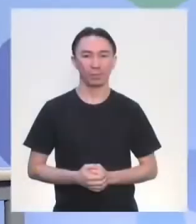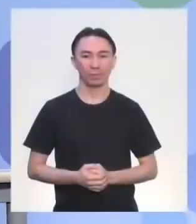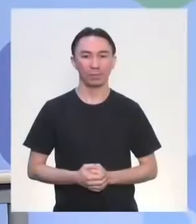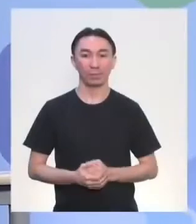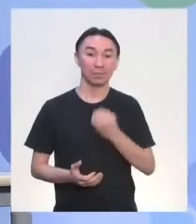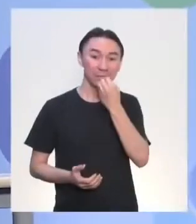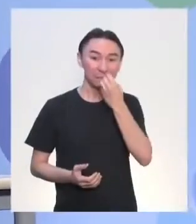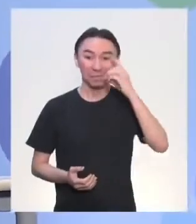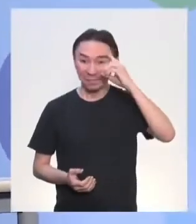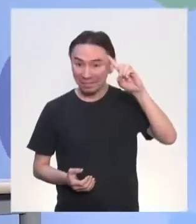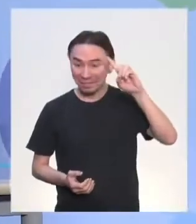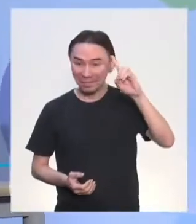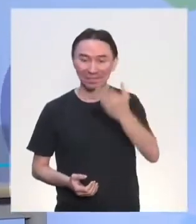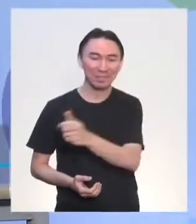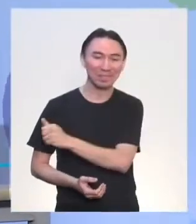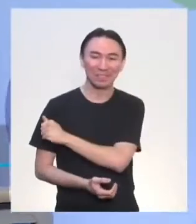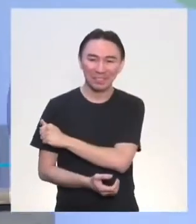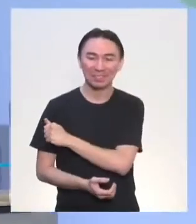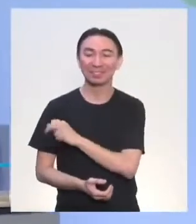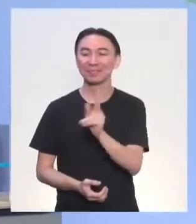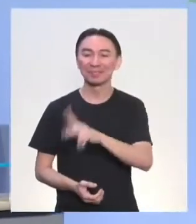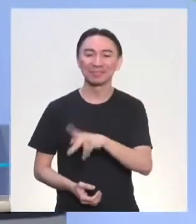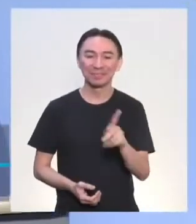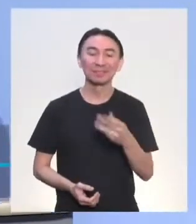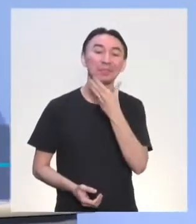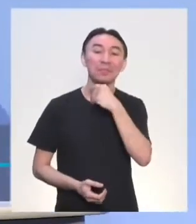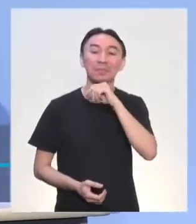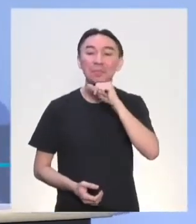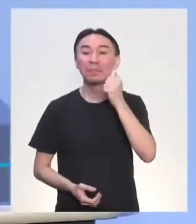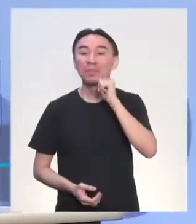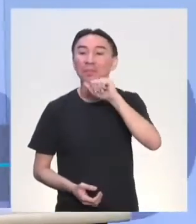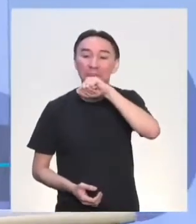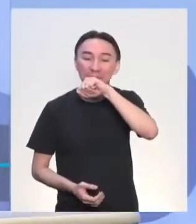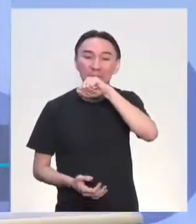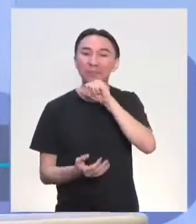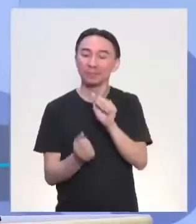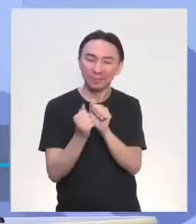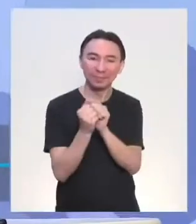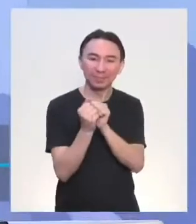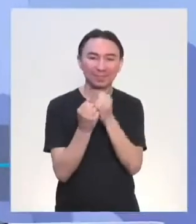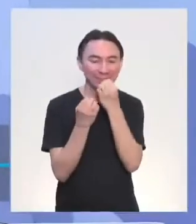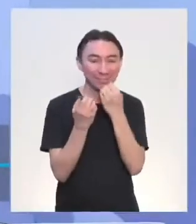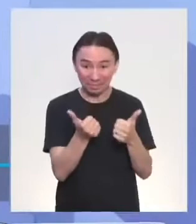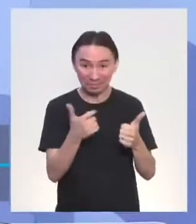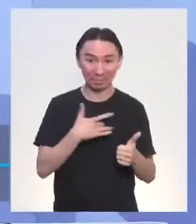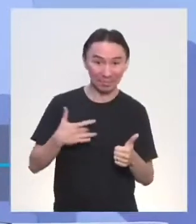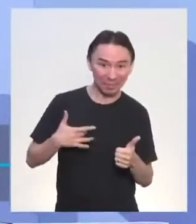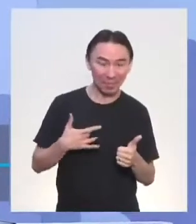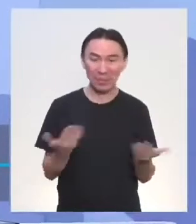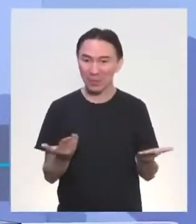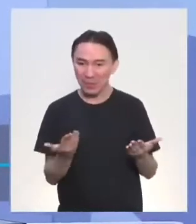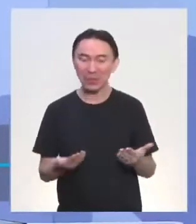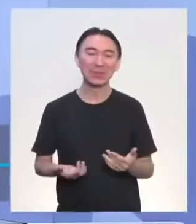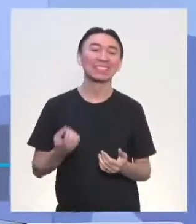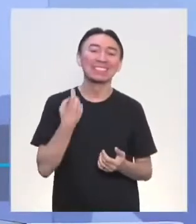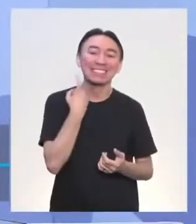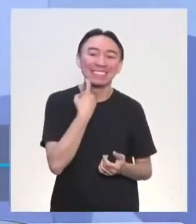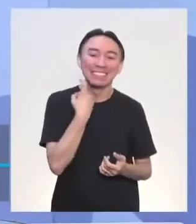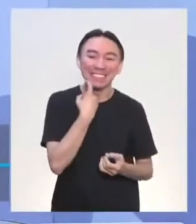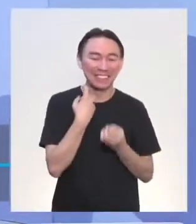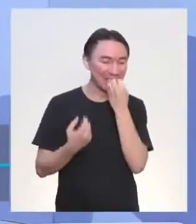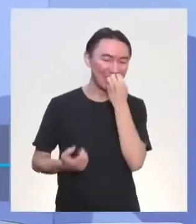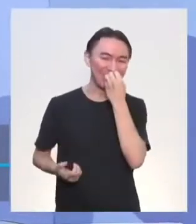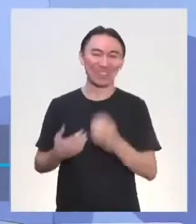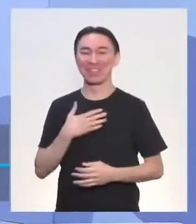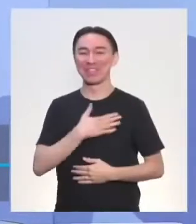Bom dia, alunos, professores, pais que nos acompanham, tudo bem? Sextou, né? Delícia! Vamos lá, vou